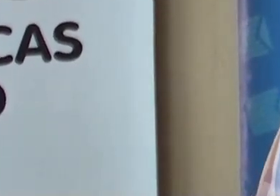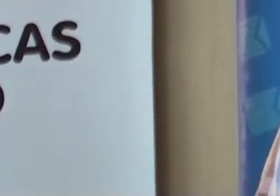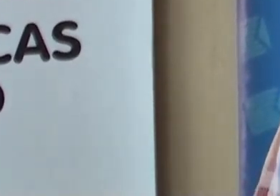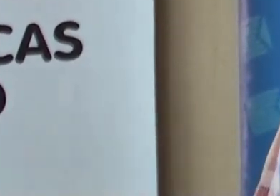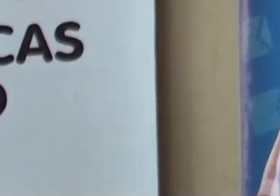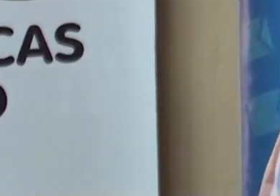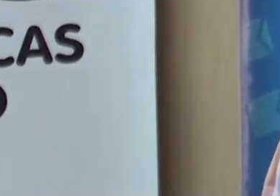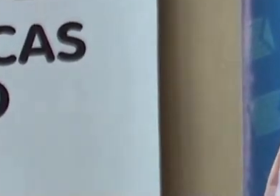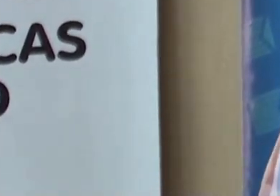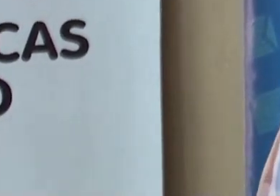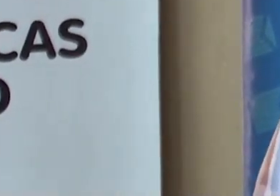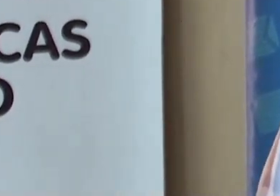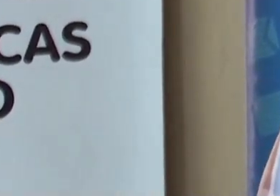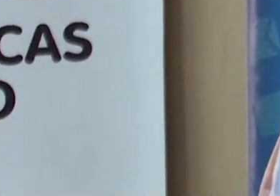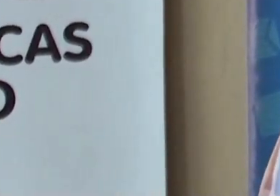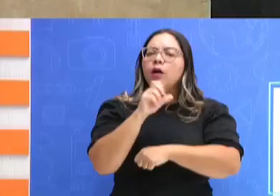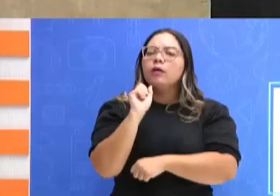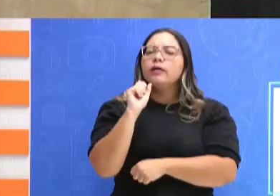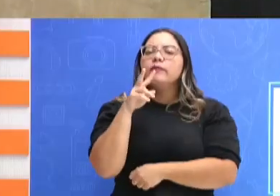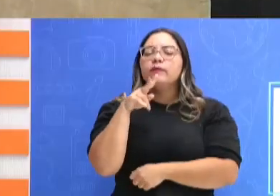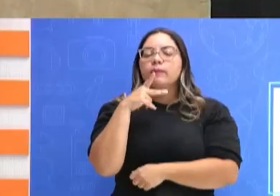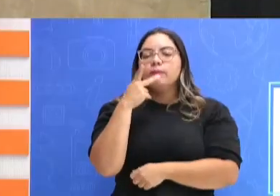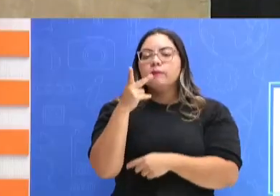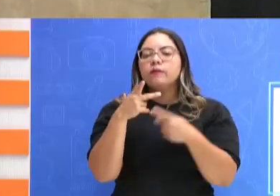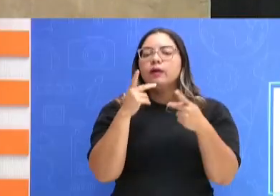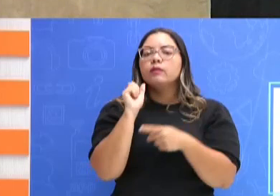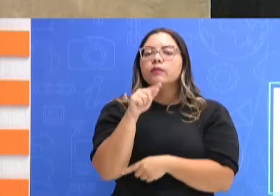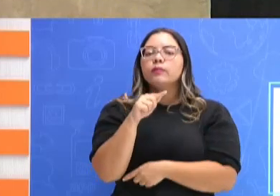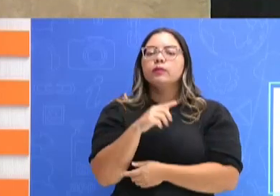saber o que você pode me dizer.